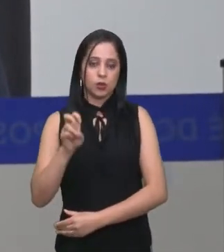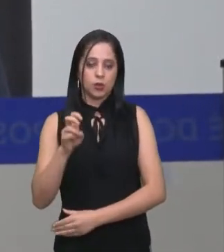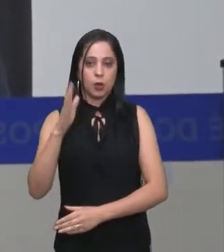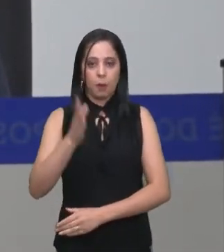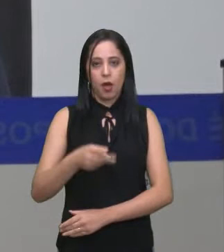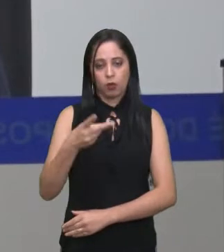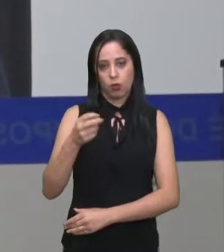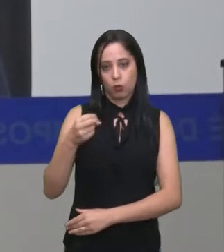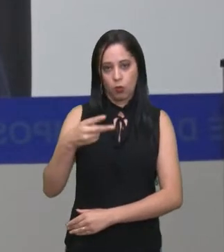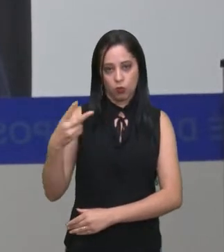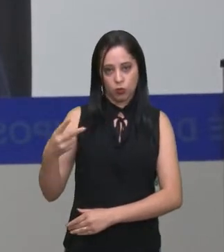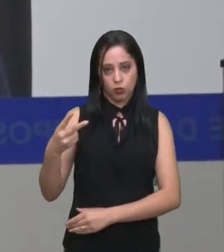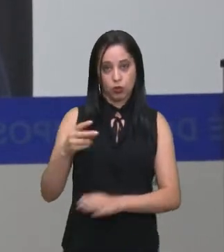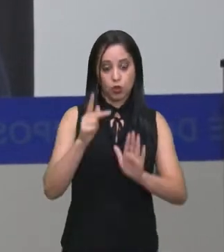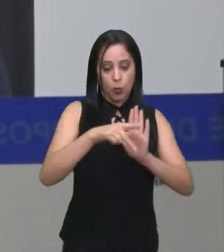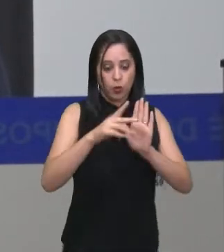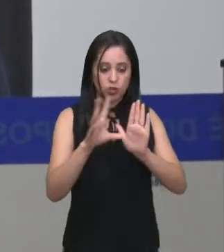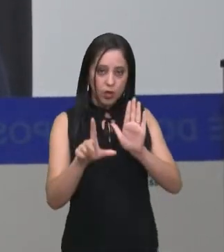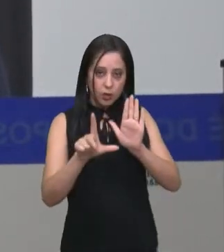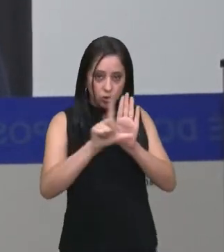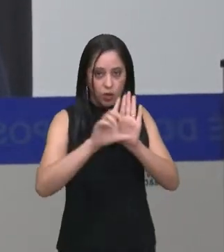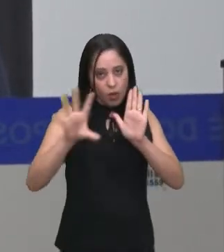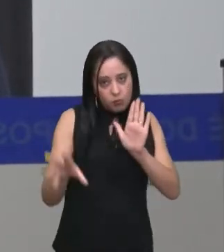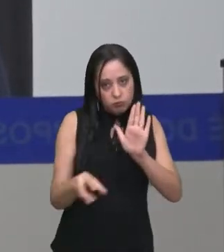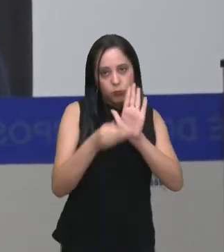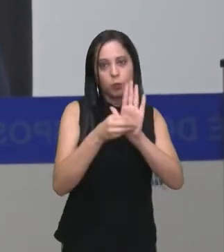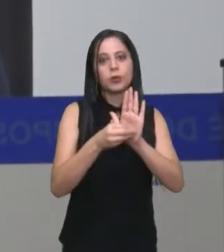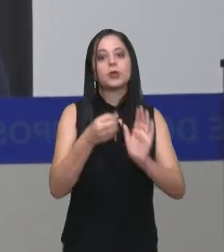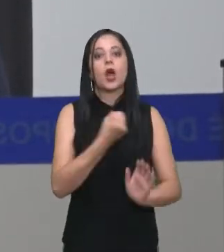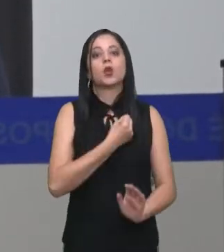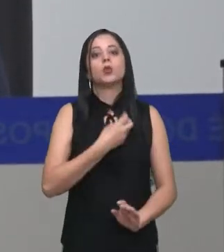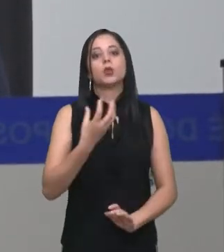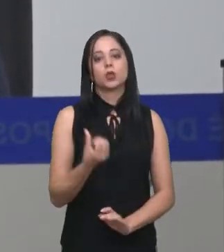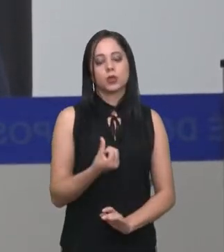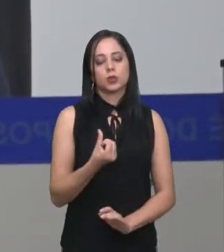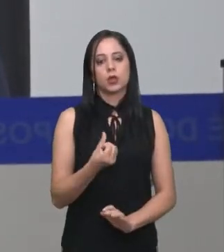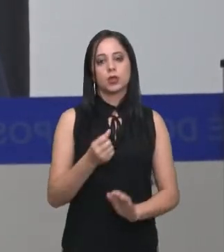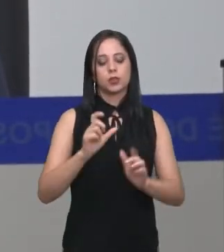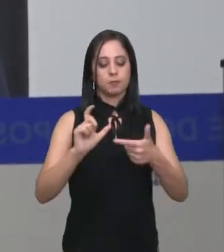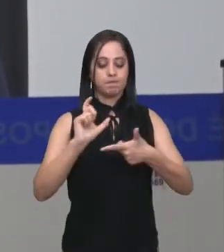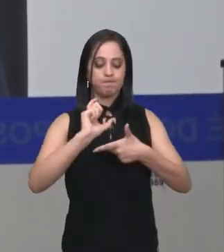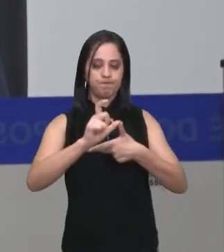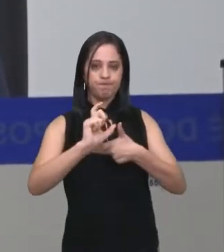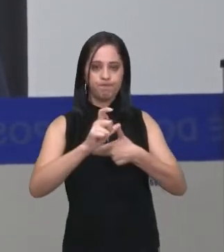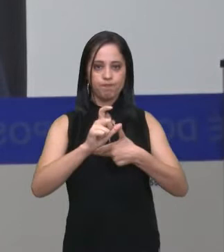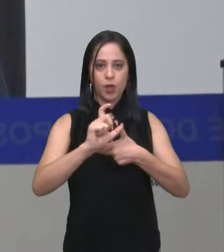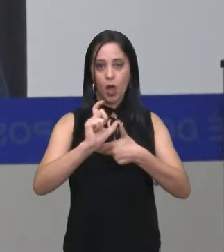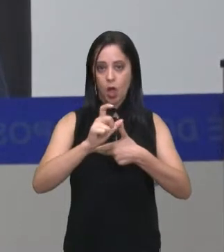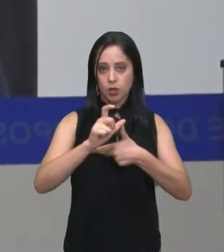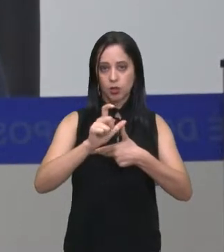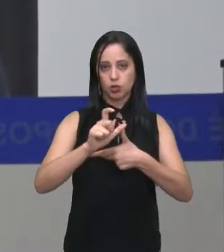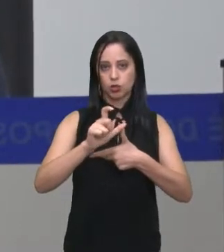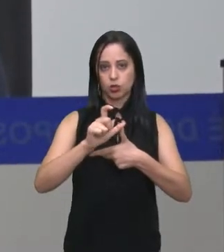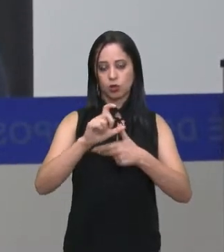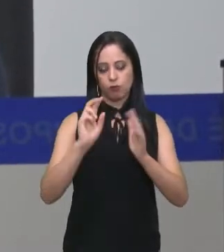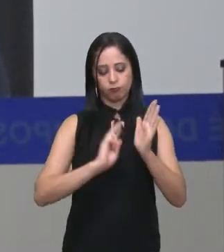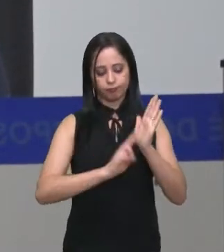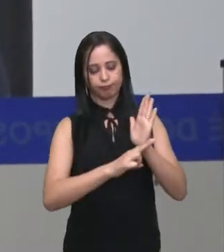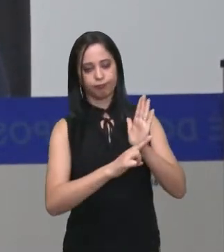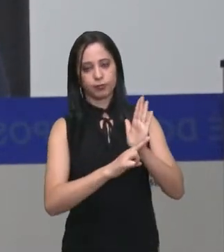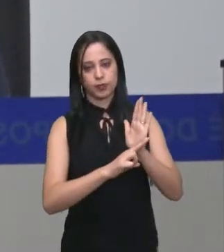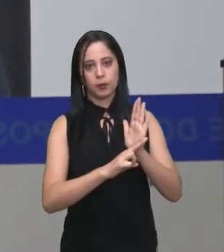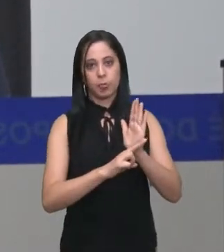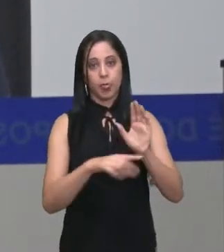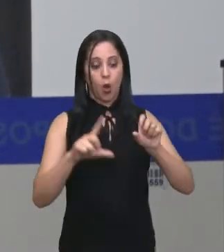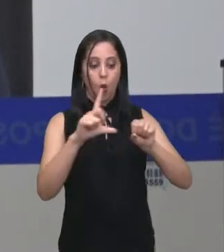3825/2022, projeto de lei complementar número 6/2022, de autoria do Poder Executivo. Altera o